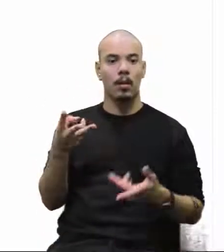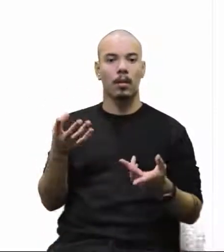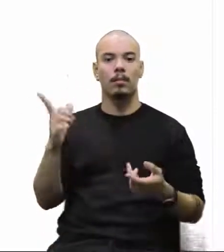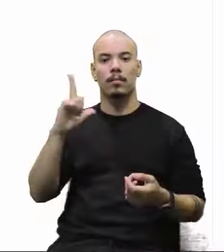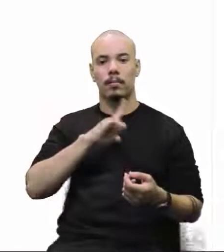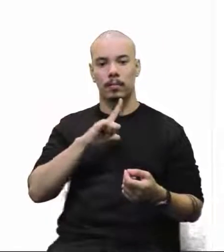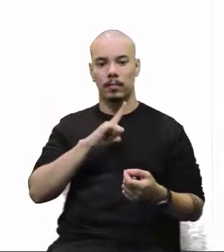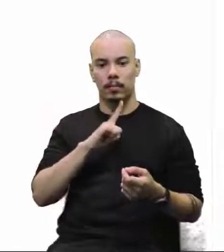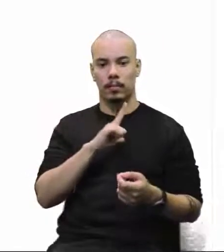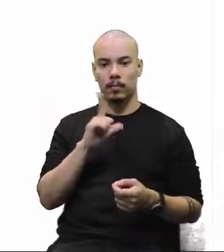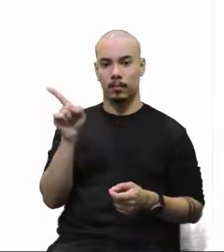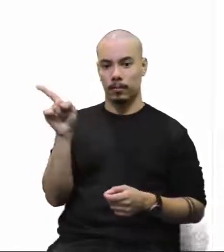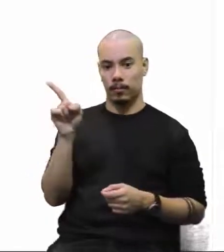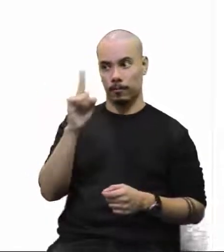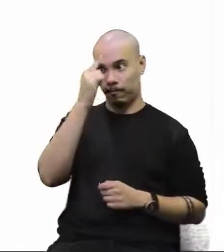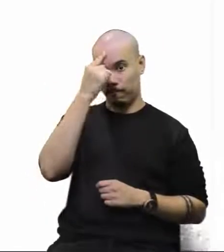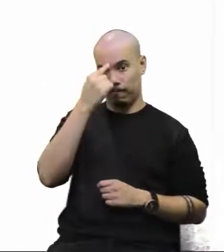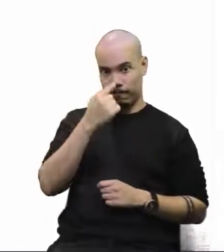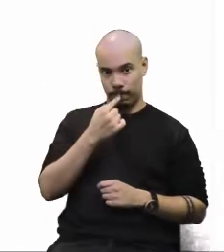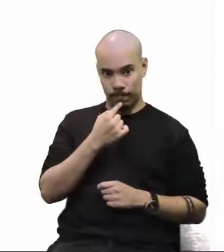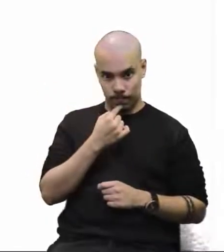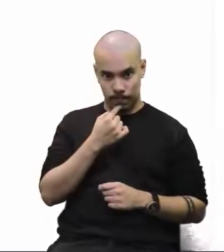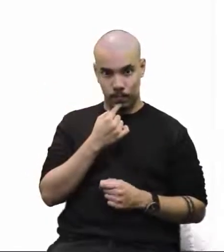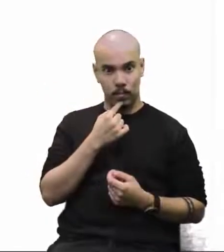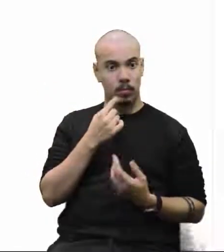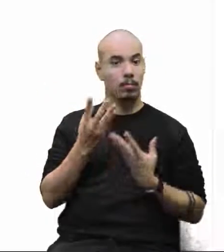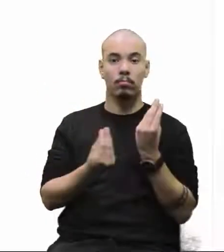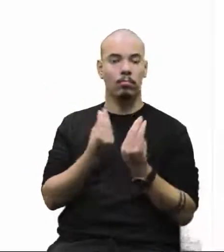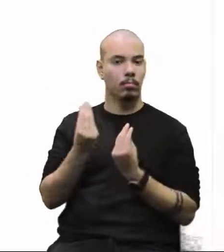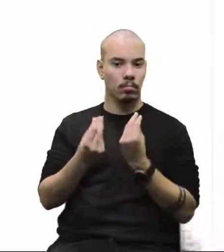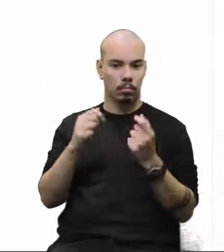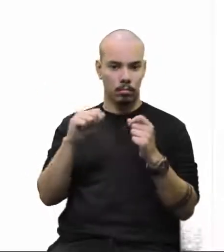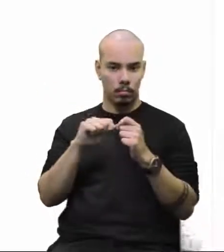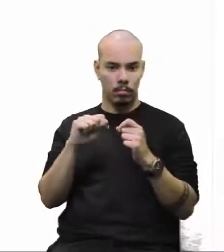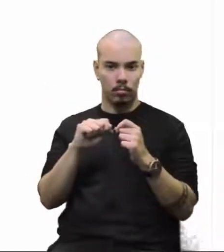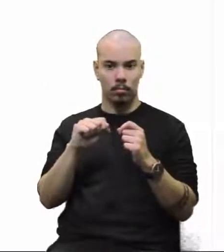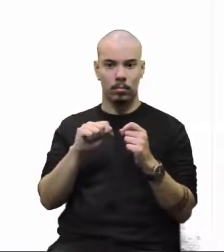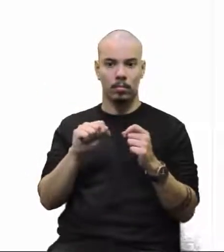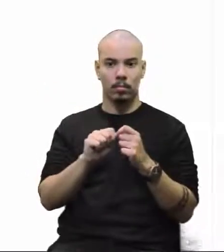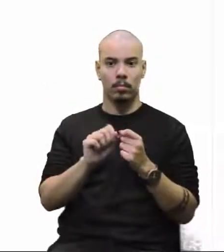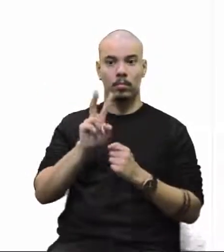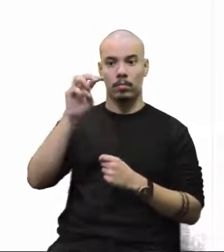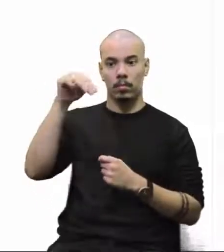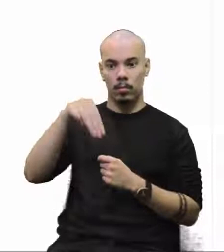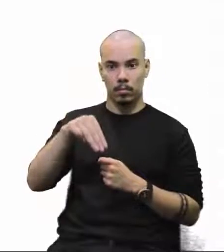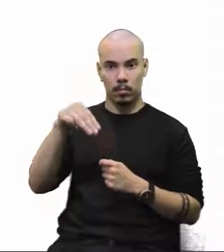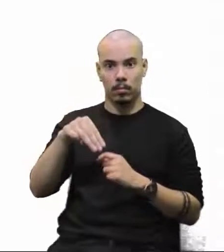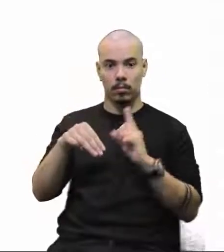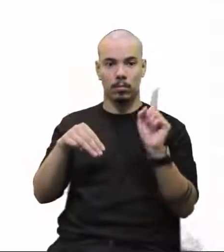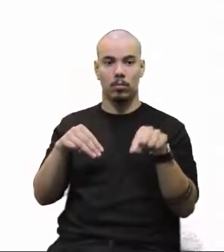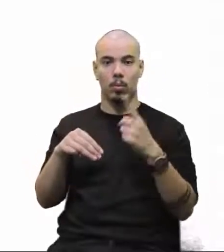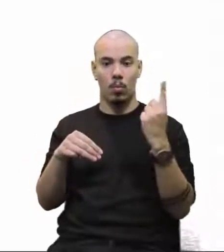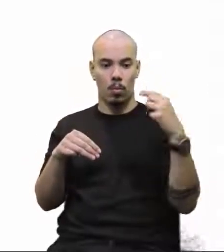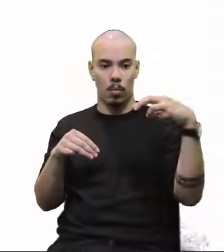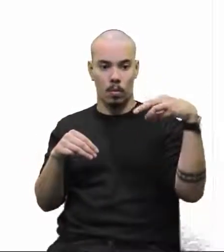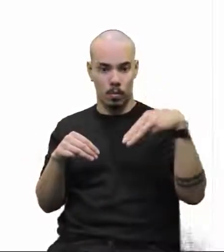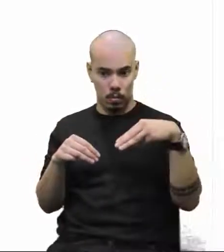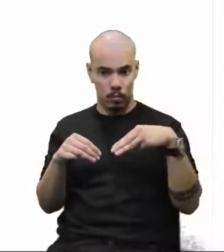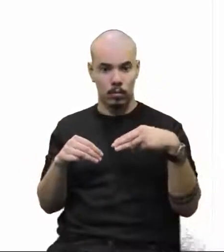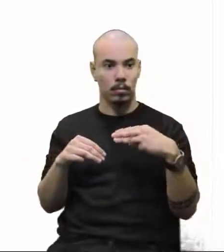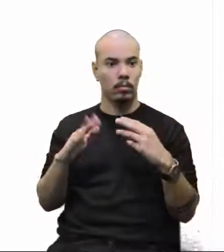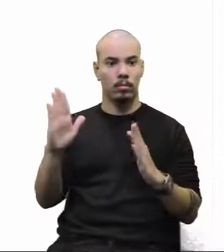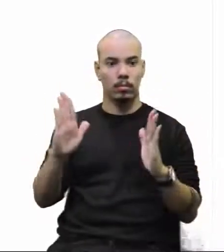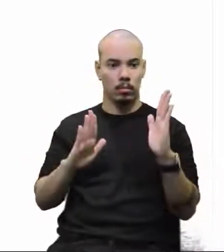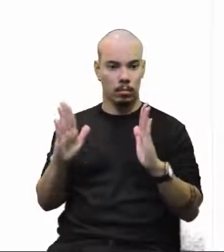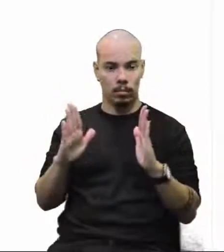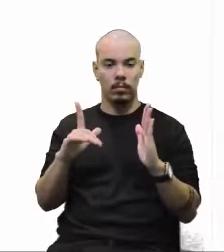da figura, baixo, está aqui a figura, né? De 2 metros por 1, está dizendo aí o tamanho,